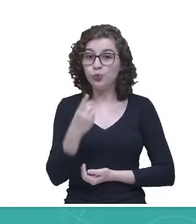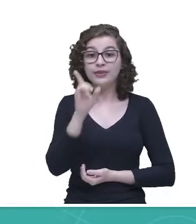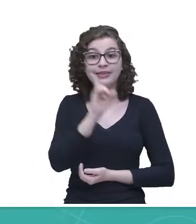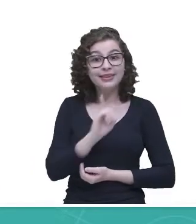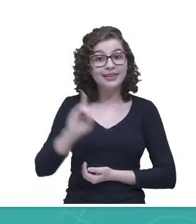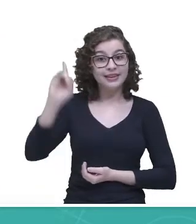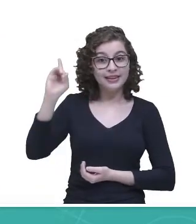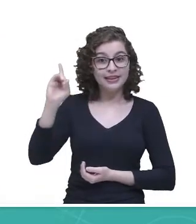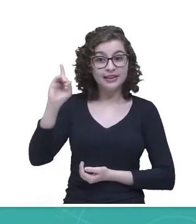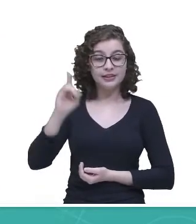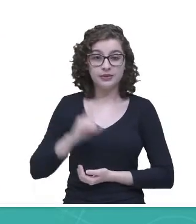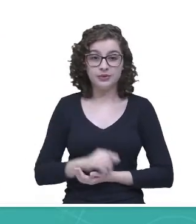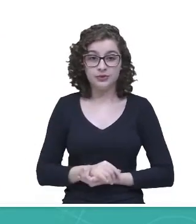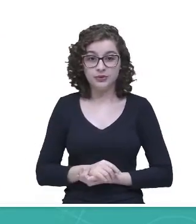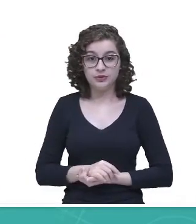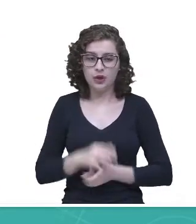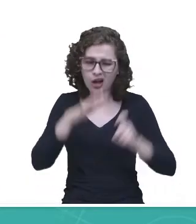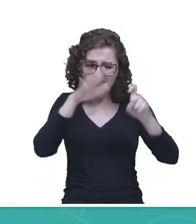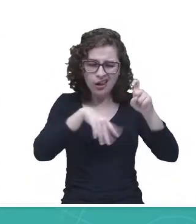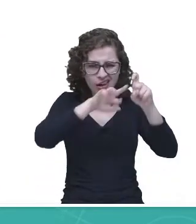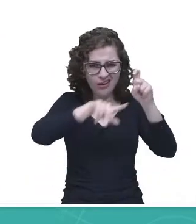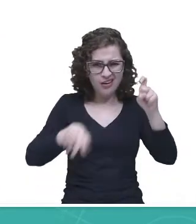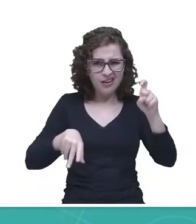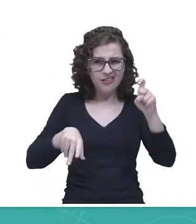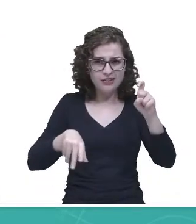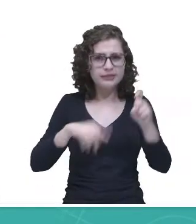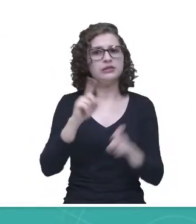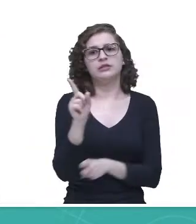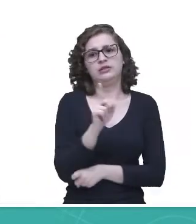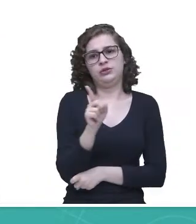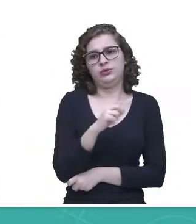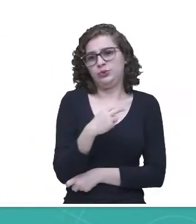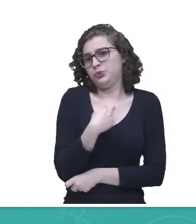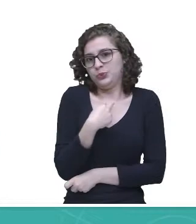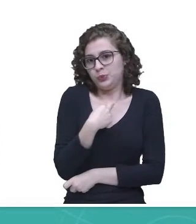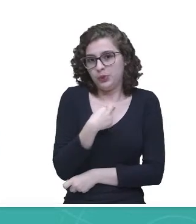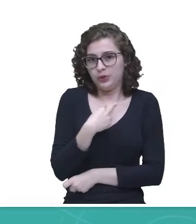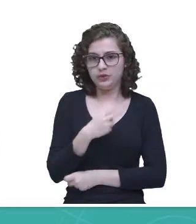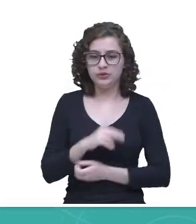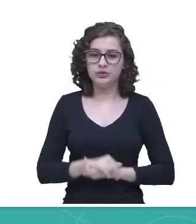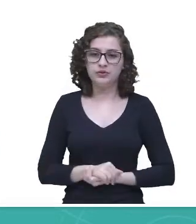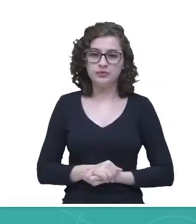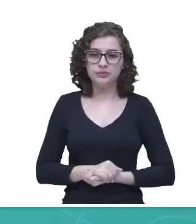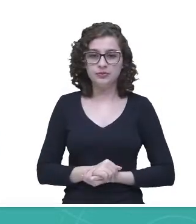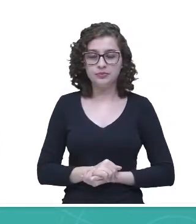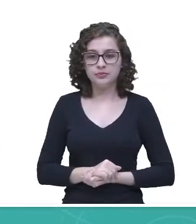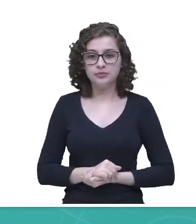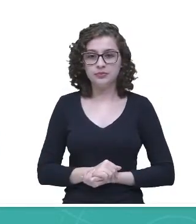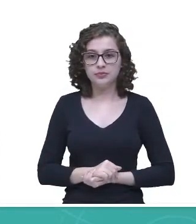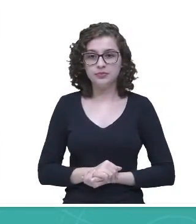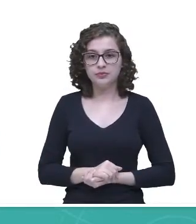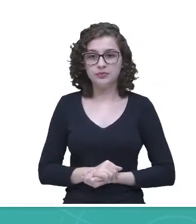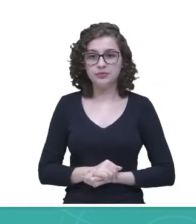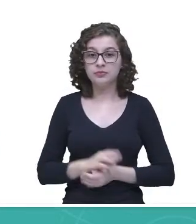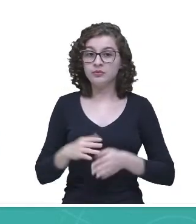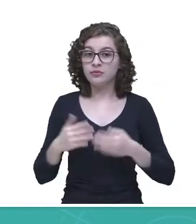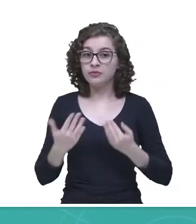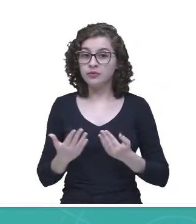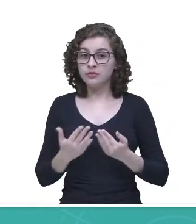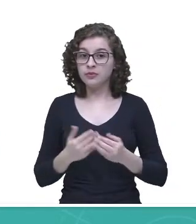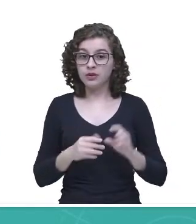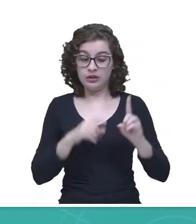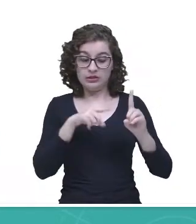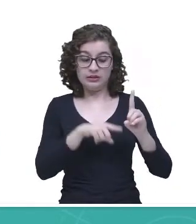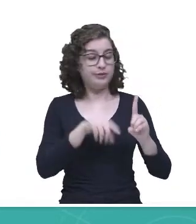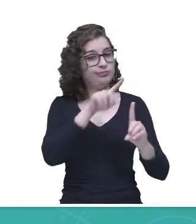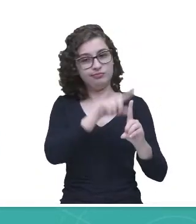Então, começa que não terá mais de um Deus. Se ela é monoteísta, não terá mais de um Deus. Então, essa aí